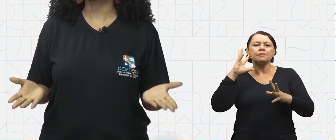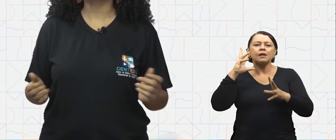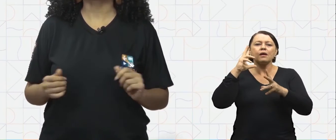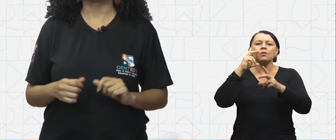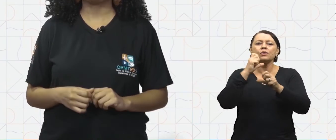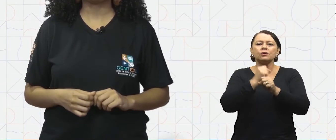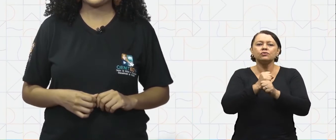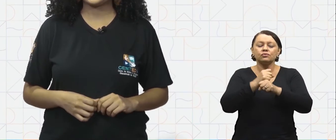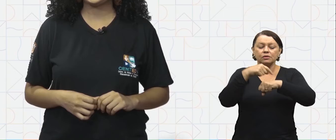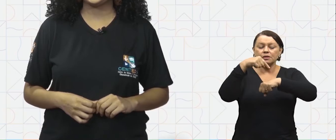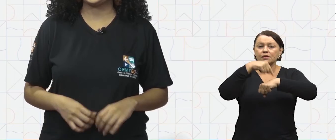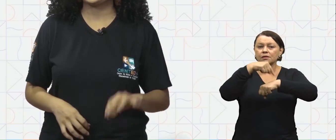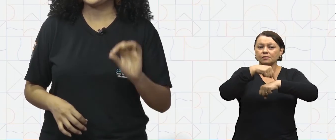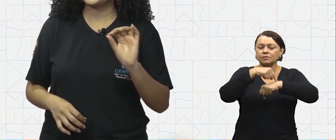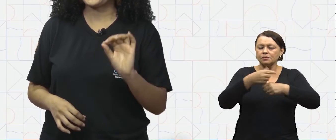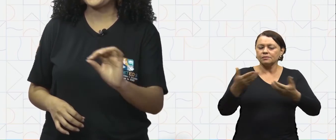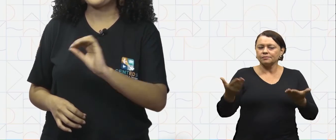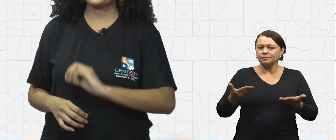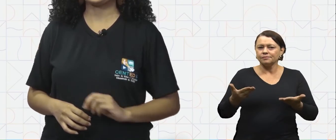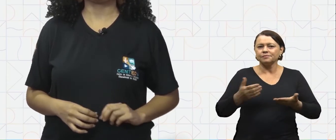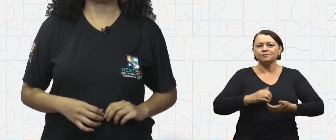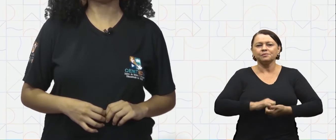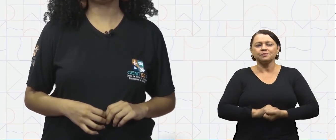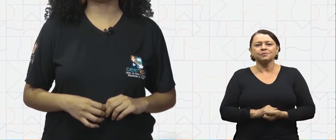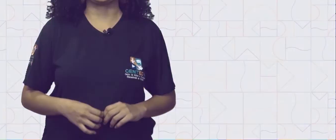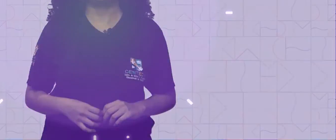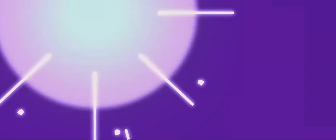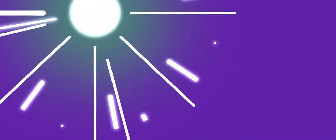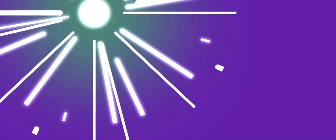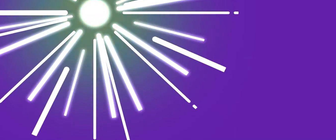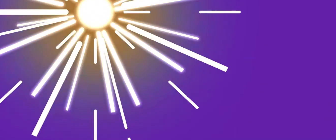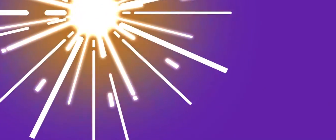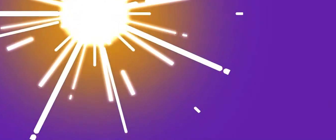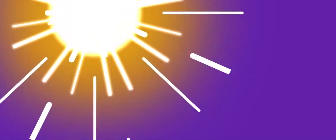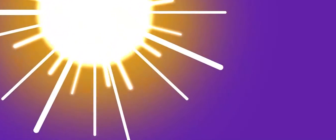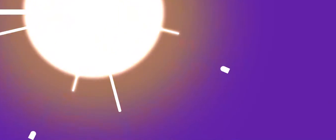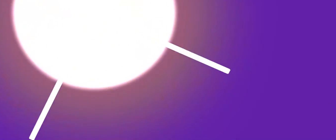um pouco do que vimos na aula de hoje. Chegou a hora da revisão.